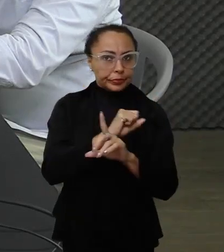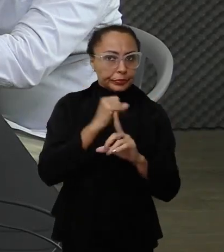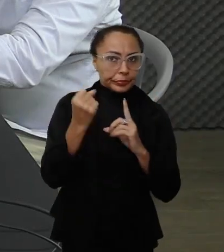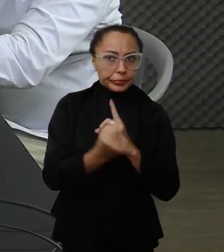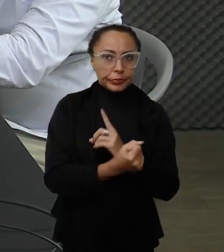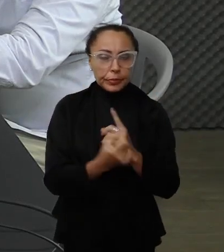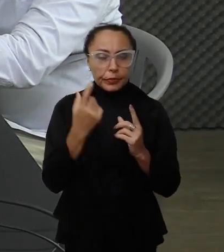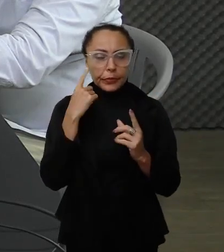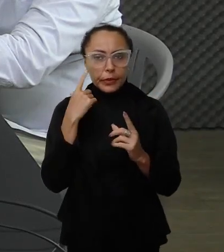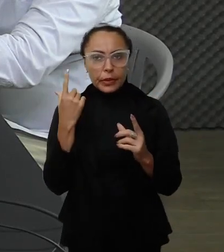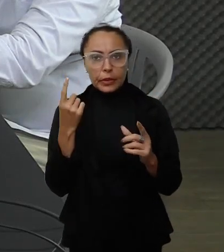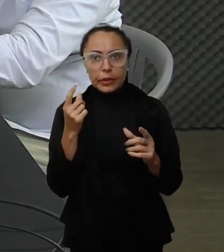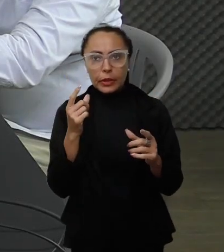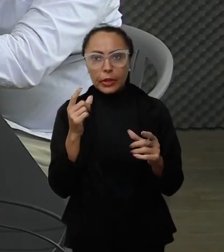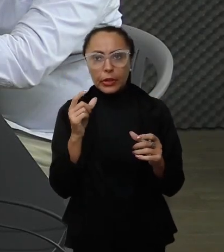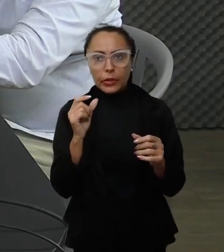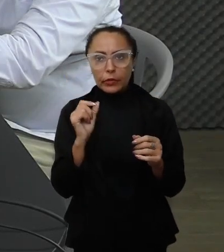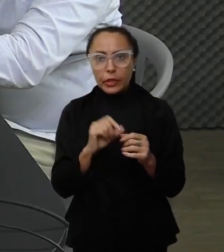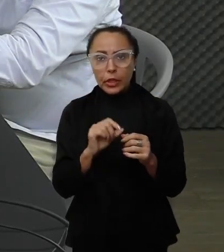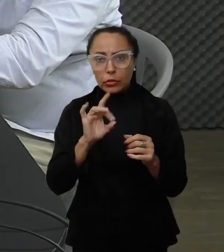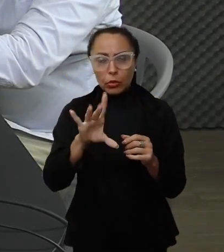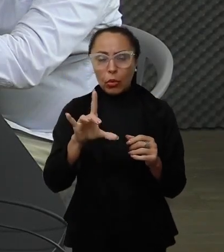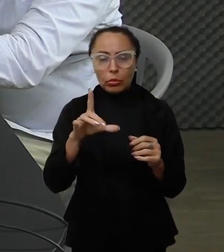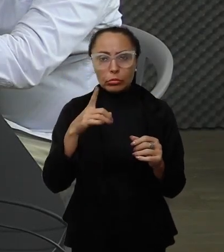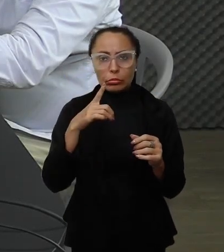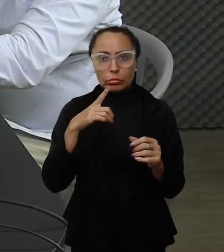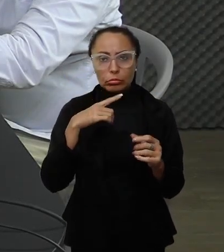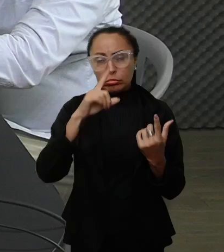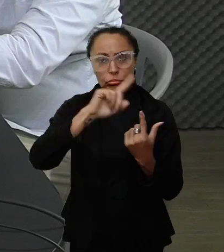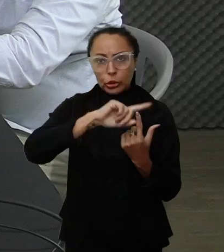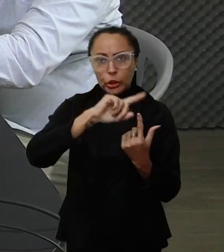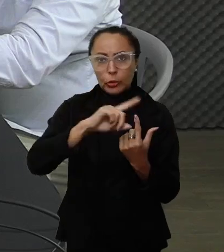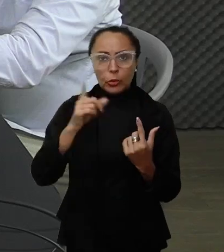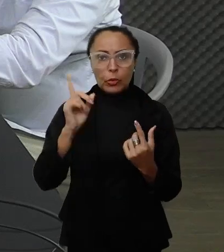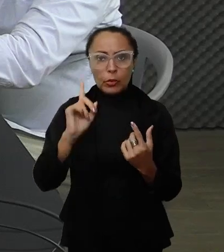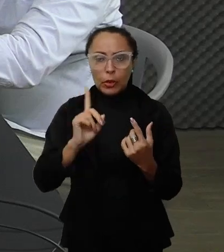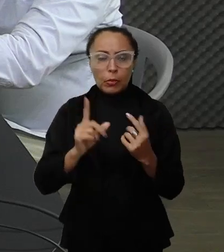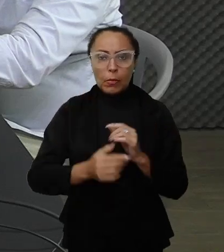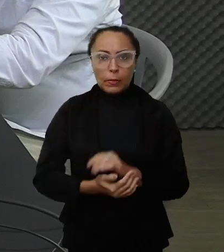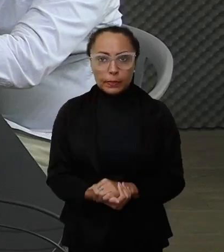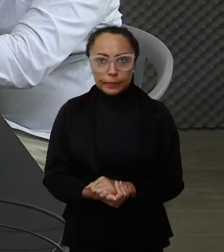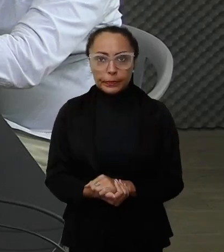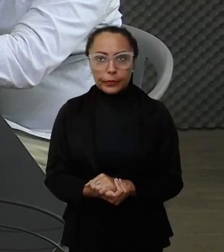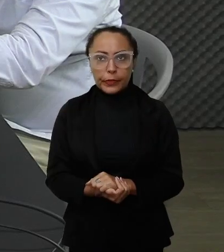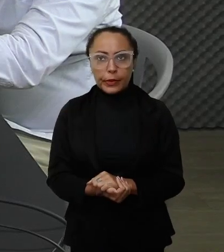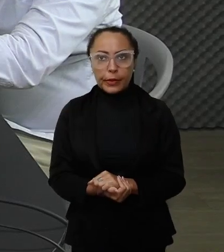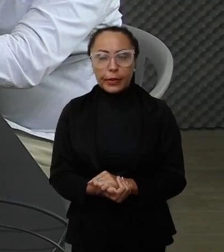feita apenas de um tipo de veículo. Né?